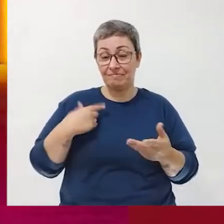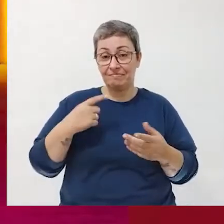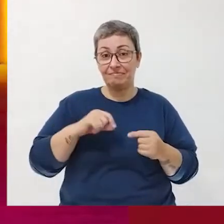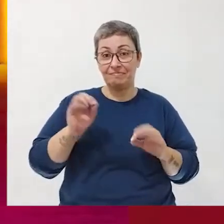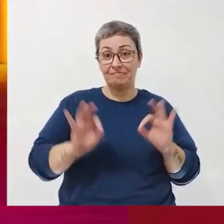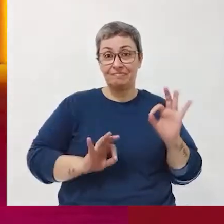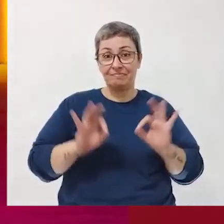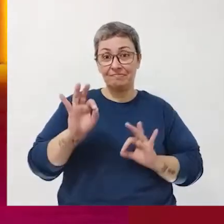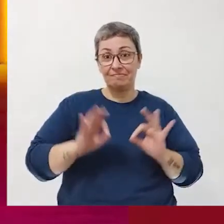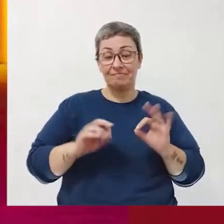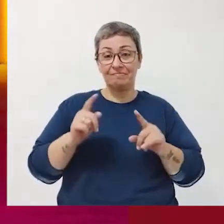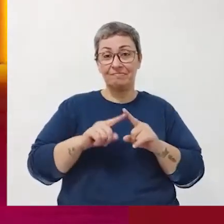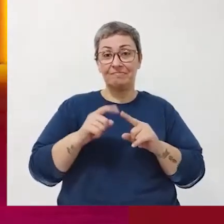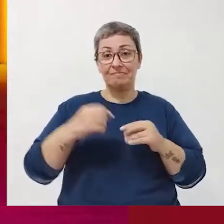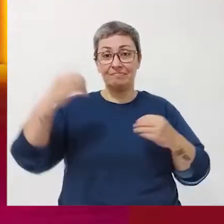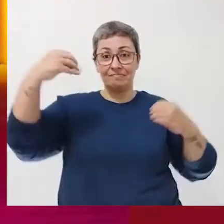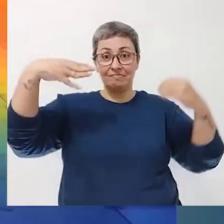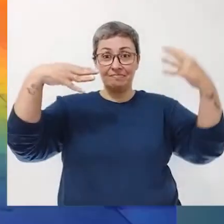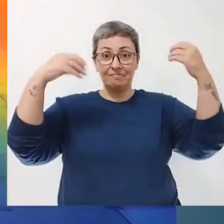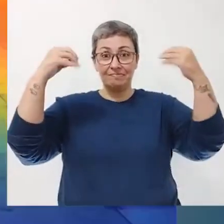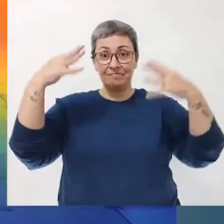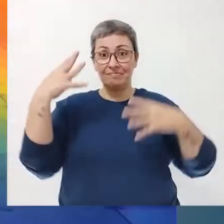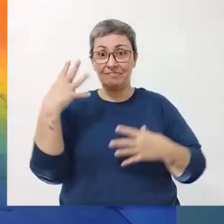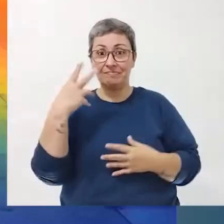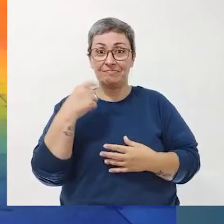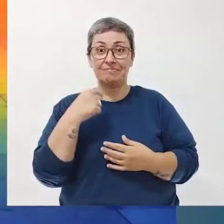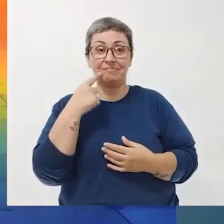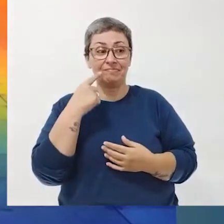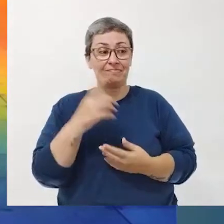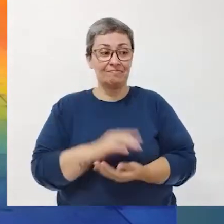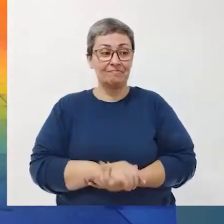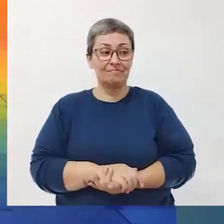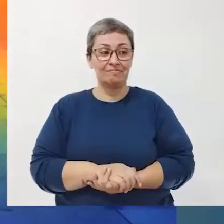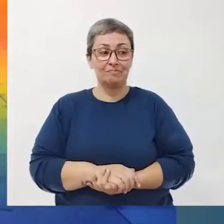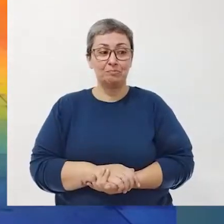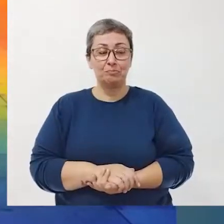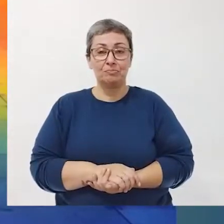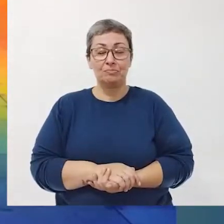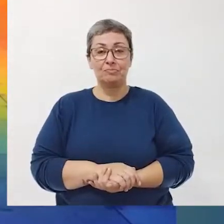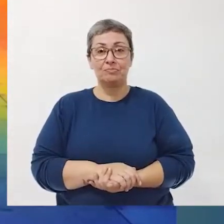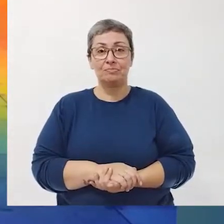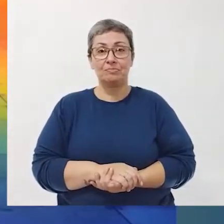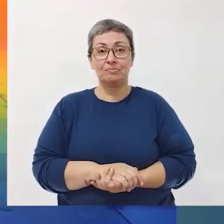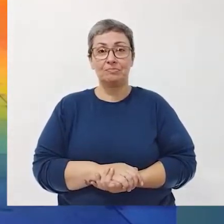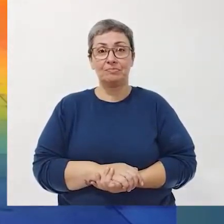essa instalação com luzes. Olhem isso!